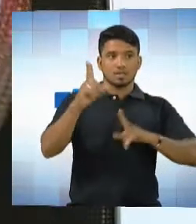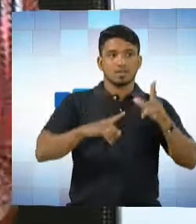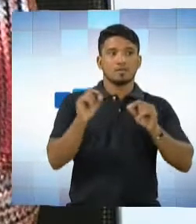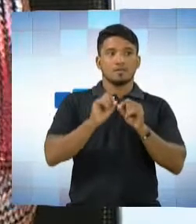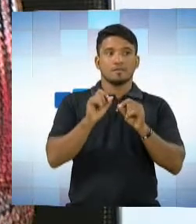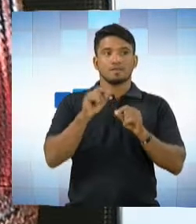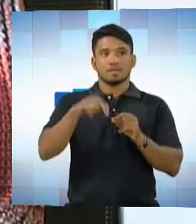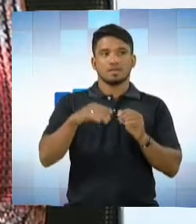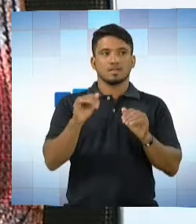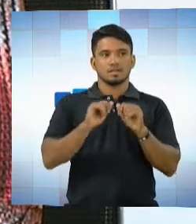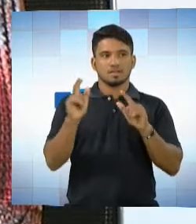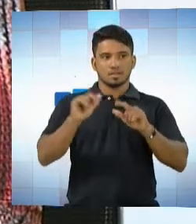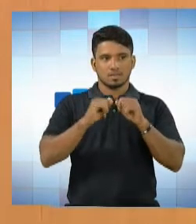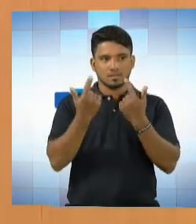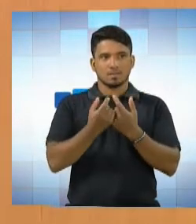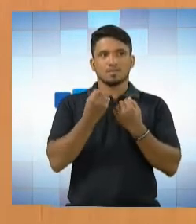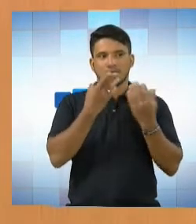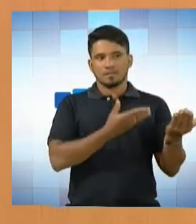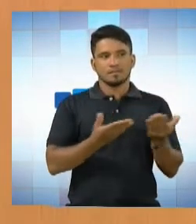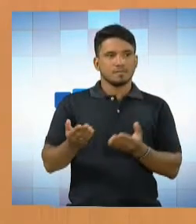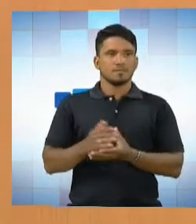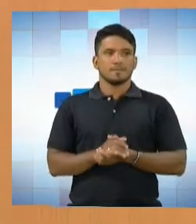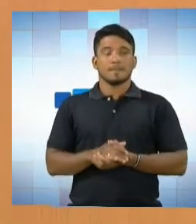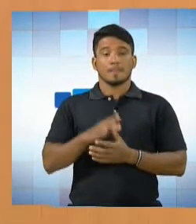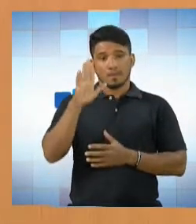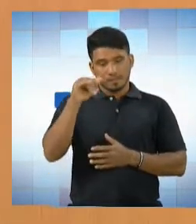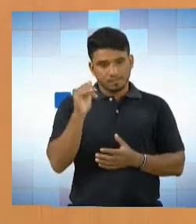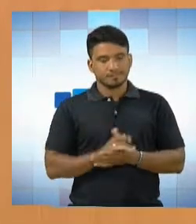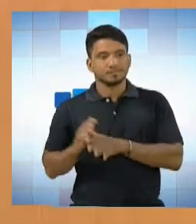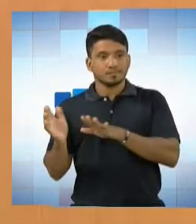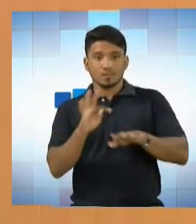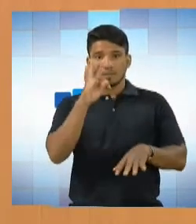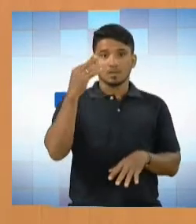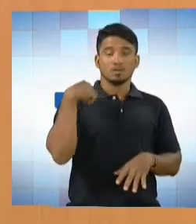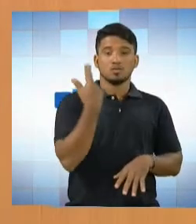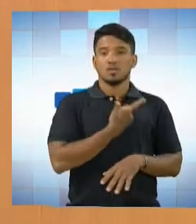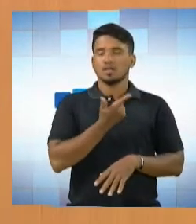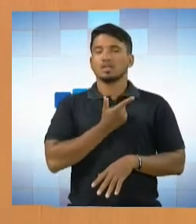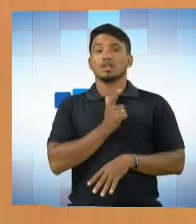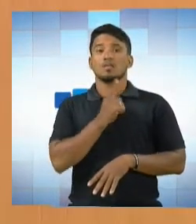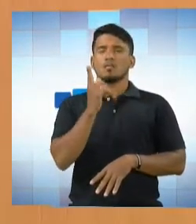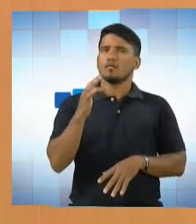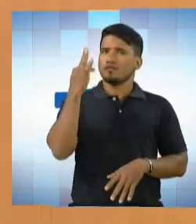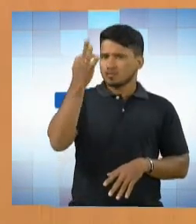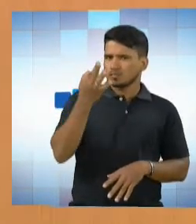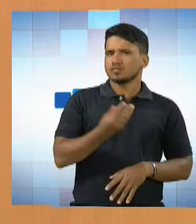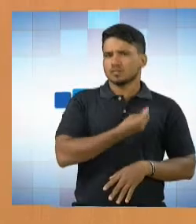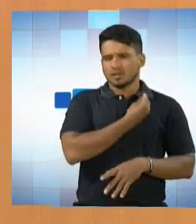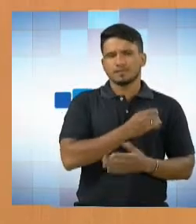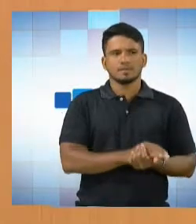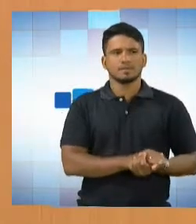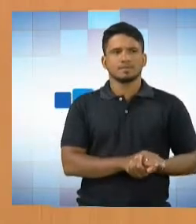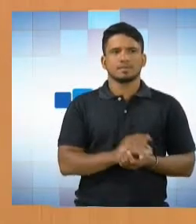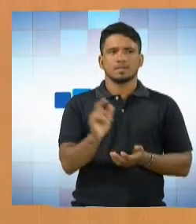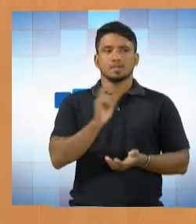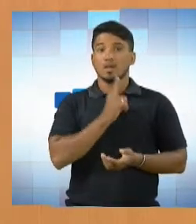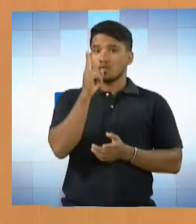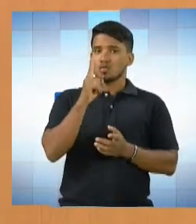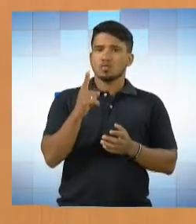é que eu vou fazer na casa. Tá certo, seja bem-vinda. Olha, todos nós temos uma perspectiva de vida. Temos